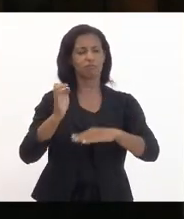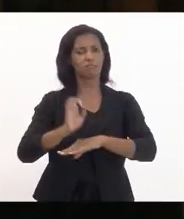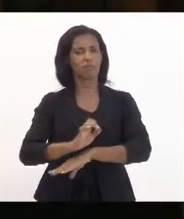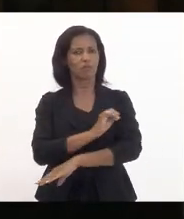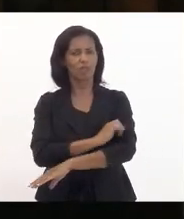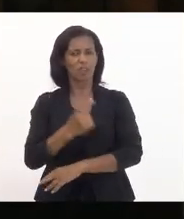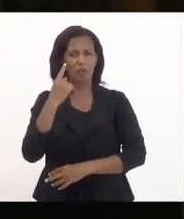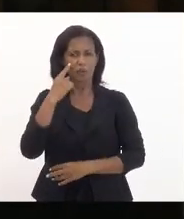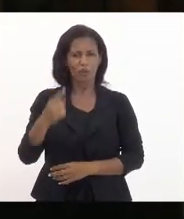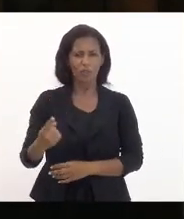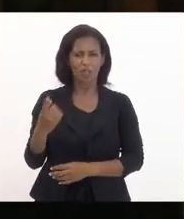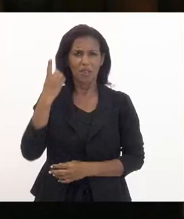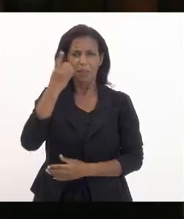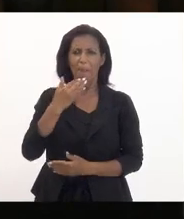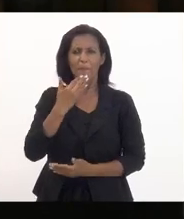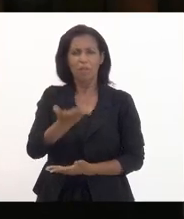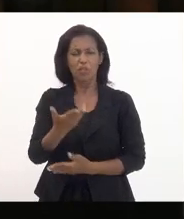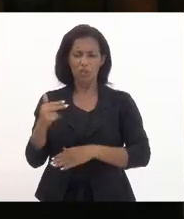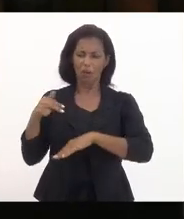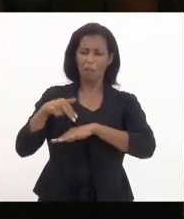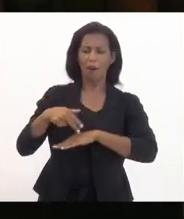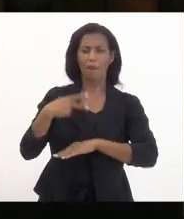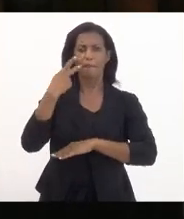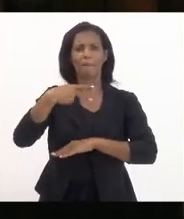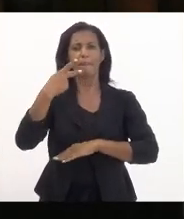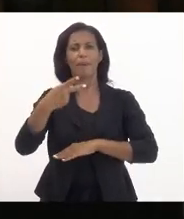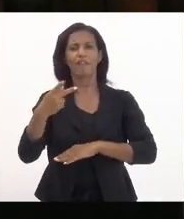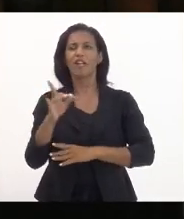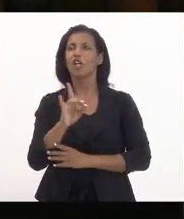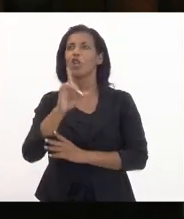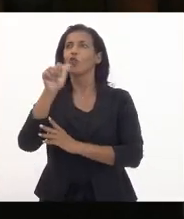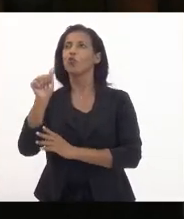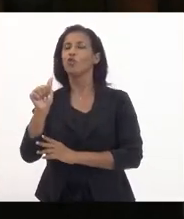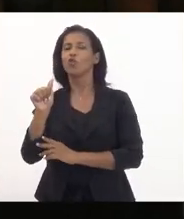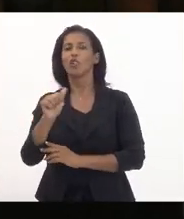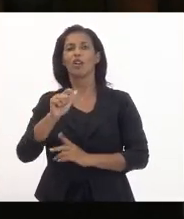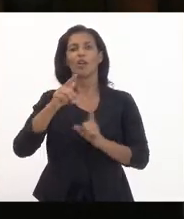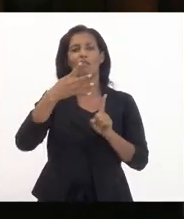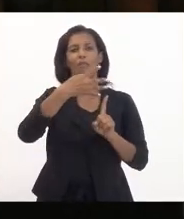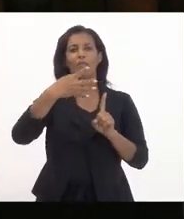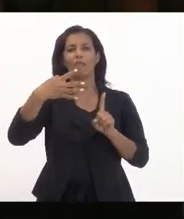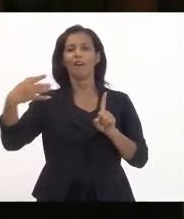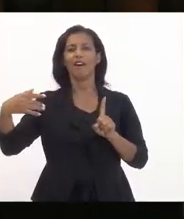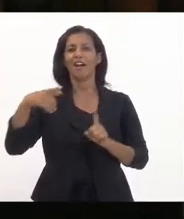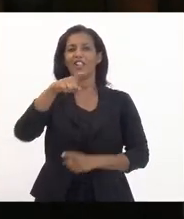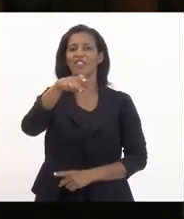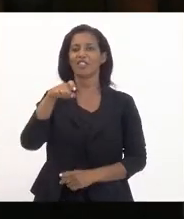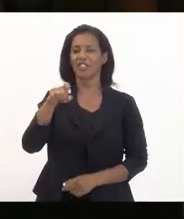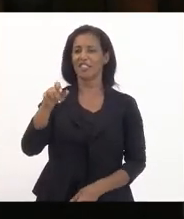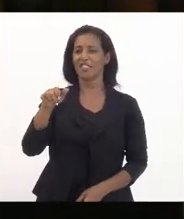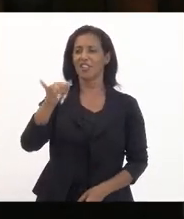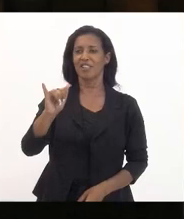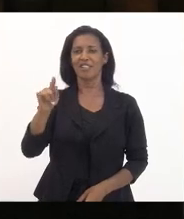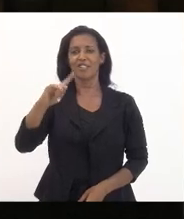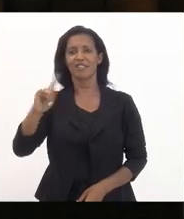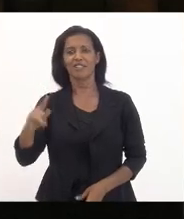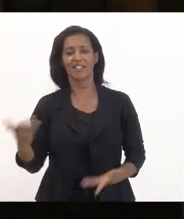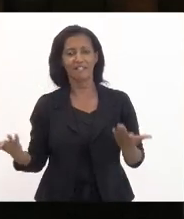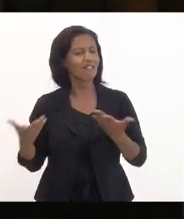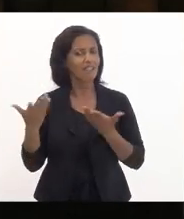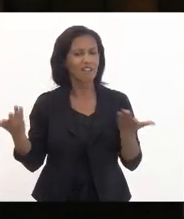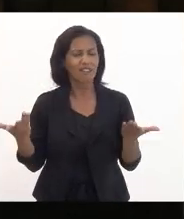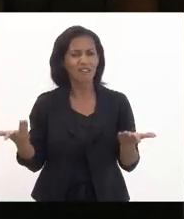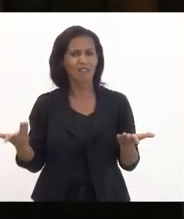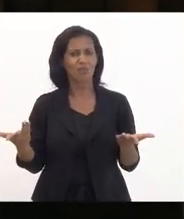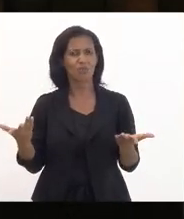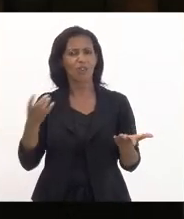e eu escuto os deputados pedirem a palavra para falar do dia do LGBTIHWXE. Que diabo é isso?